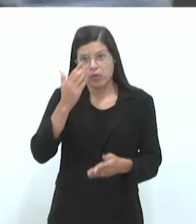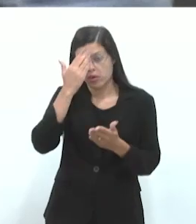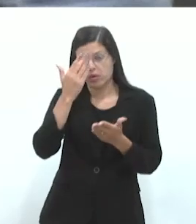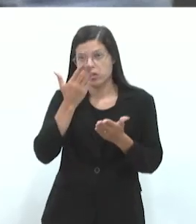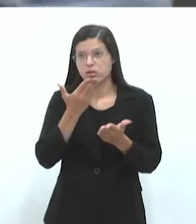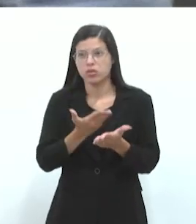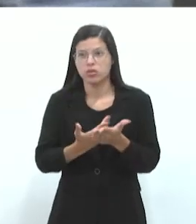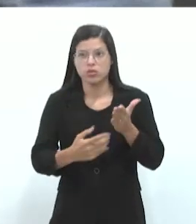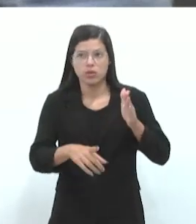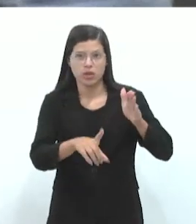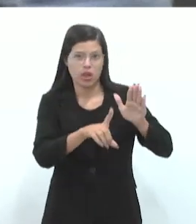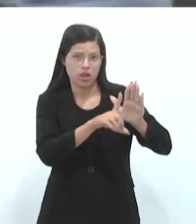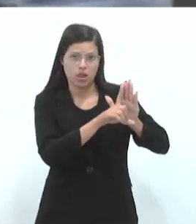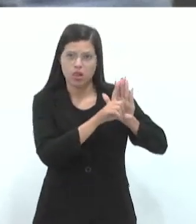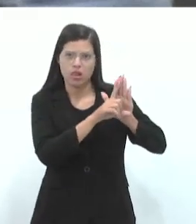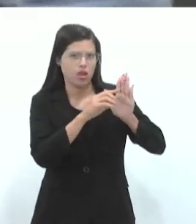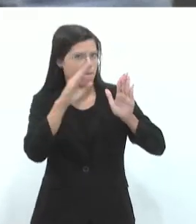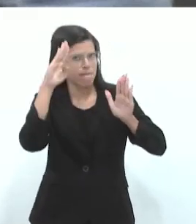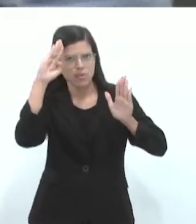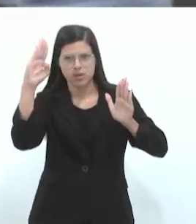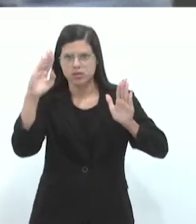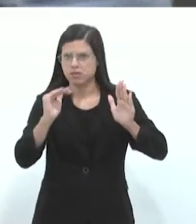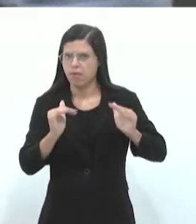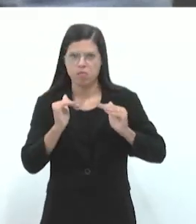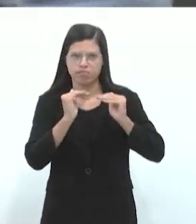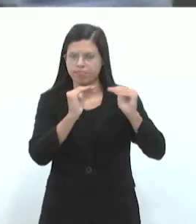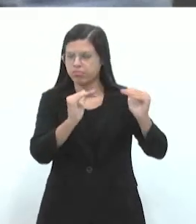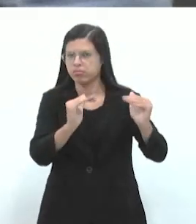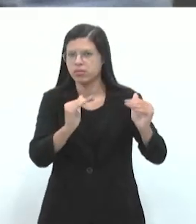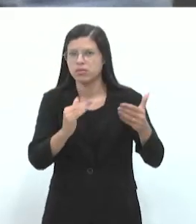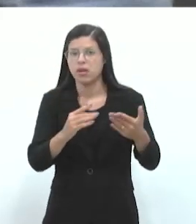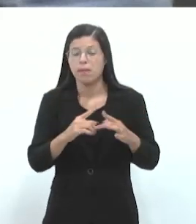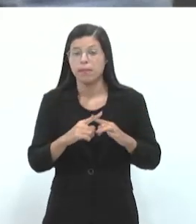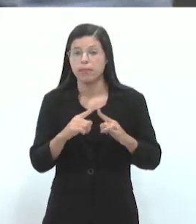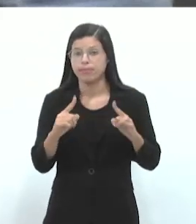que a lei é soberana. Claro. Mas tem coisas